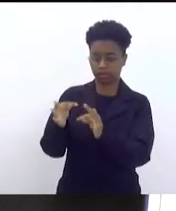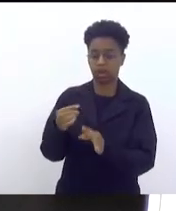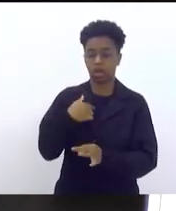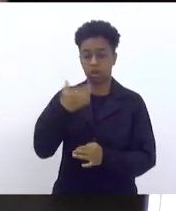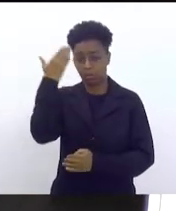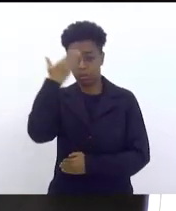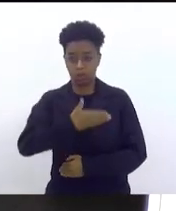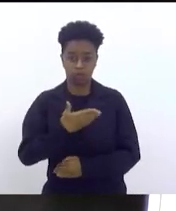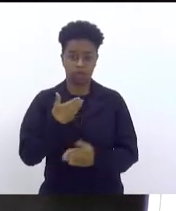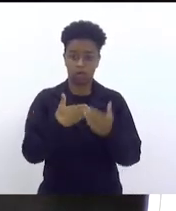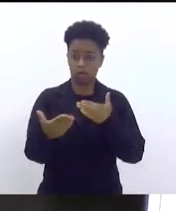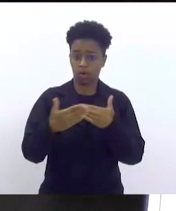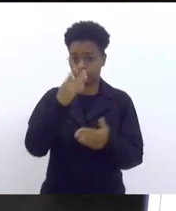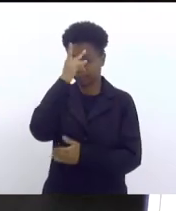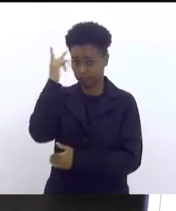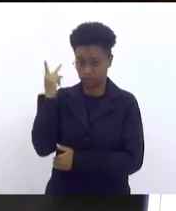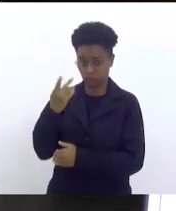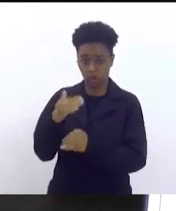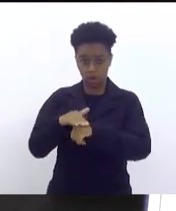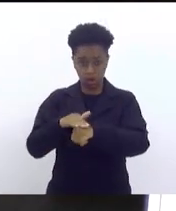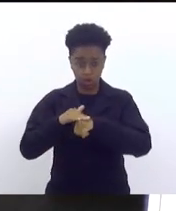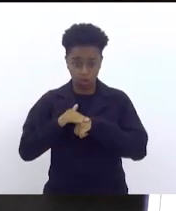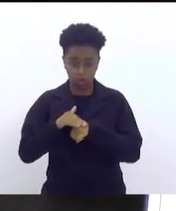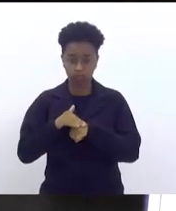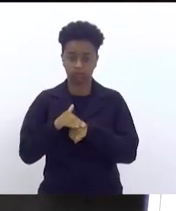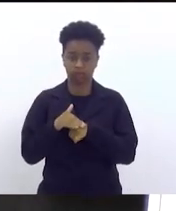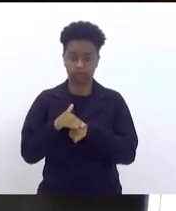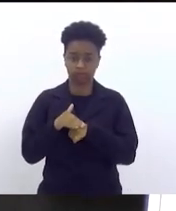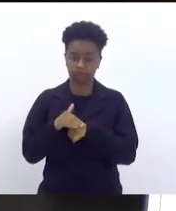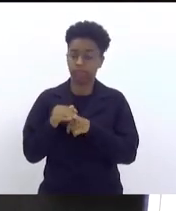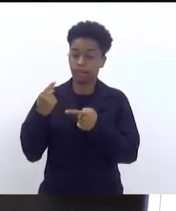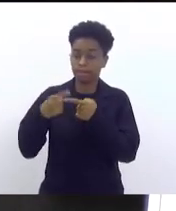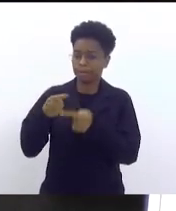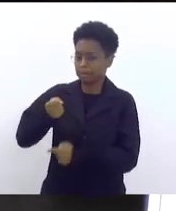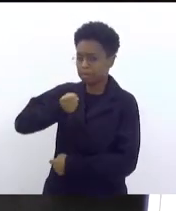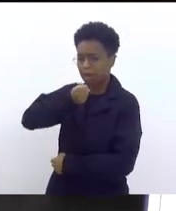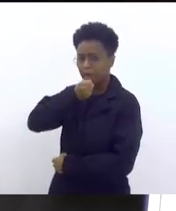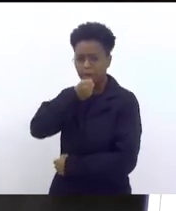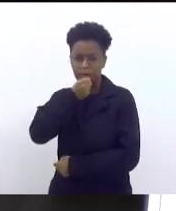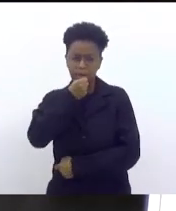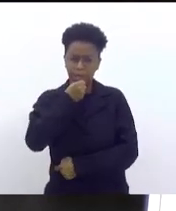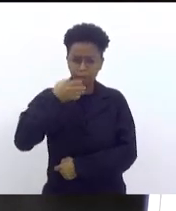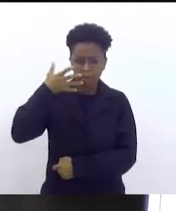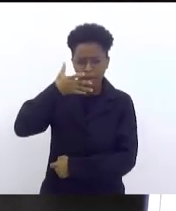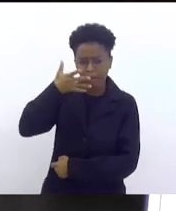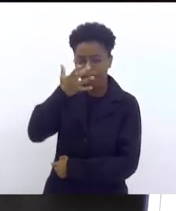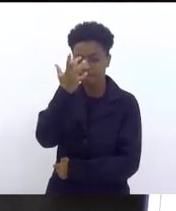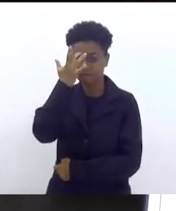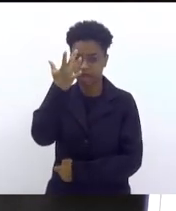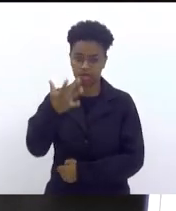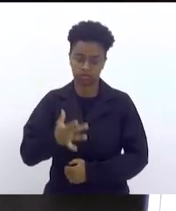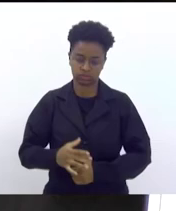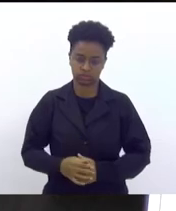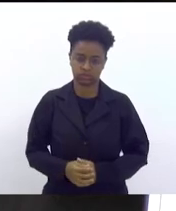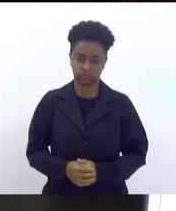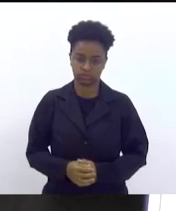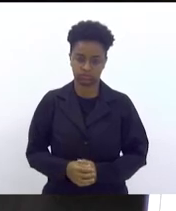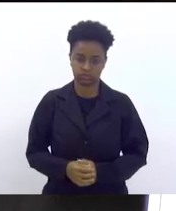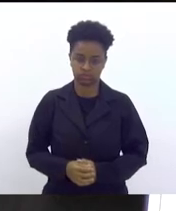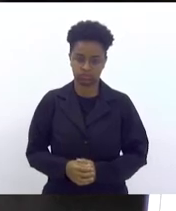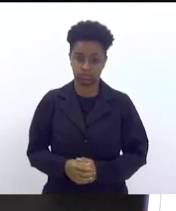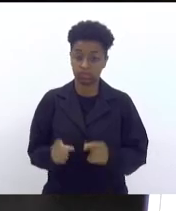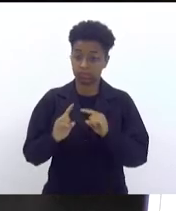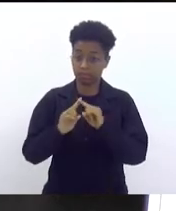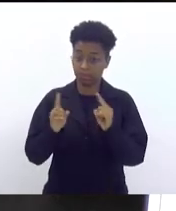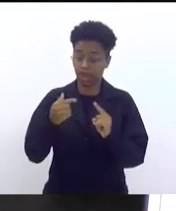vier conversar comigo porque pegar microfone e fazer narrativa é mole mas